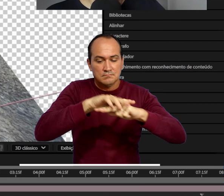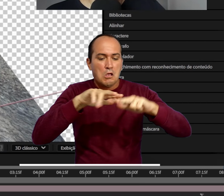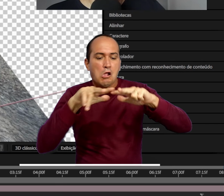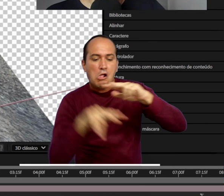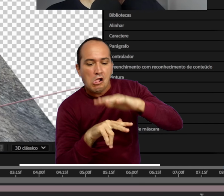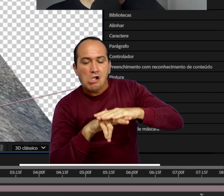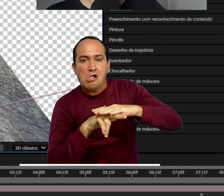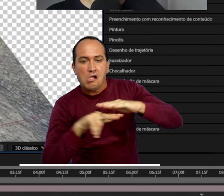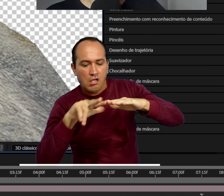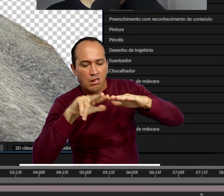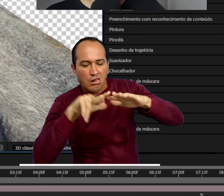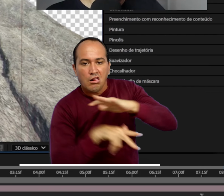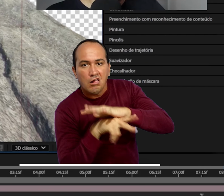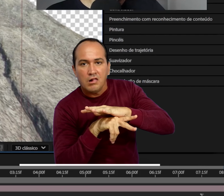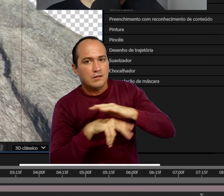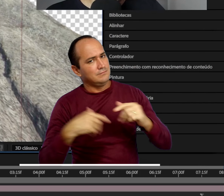ó,